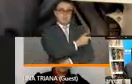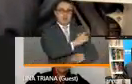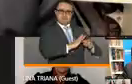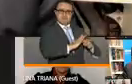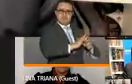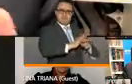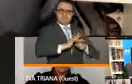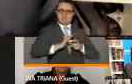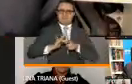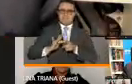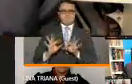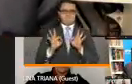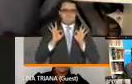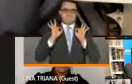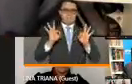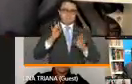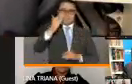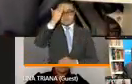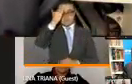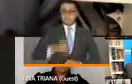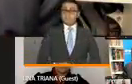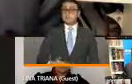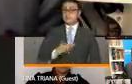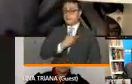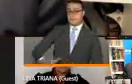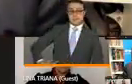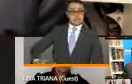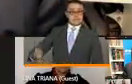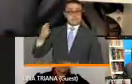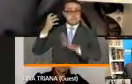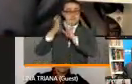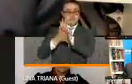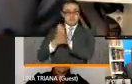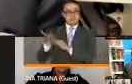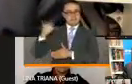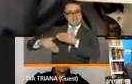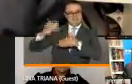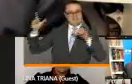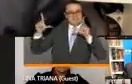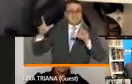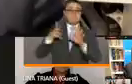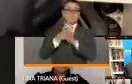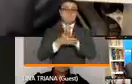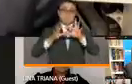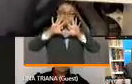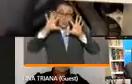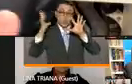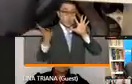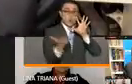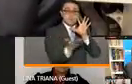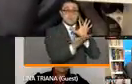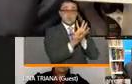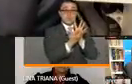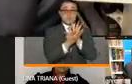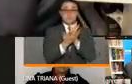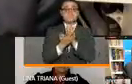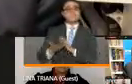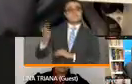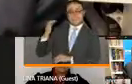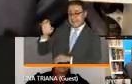é importante subrayar, e o presidente já lo mencionou ao princípio, é que em todo o mundo, em los primeiros meses